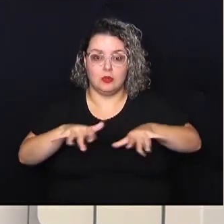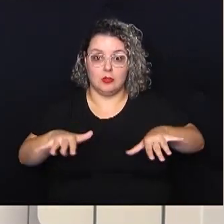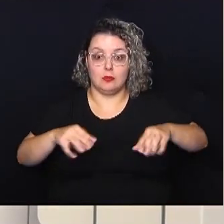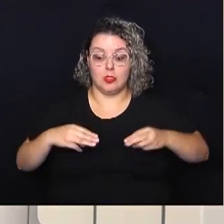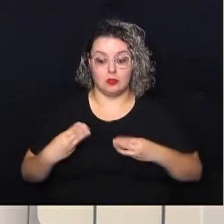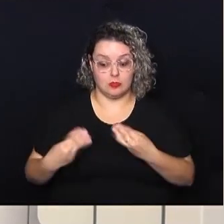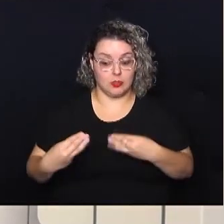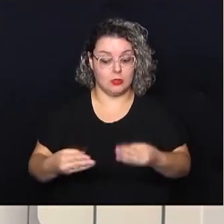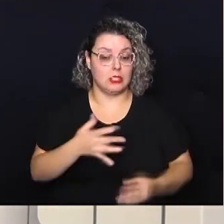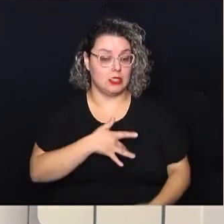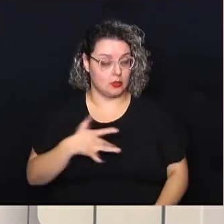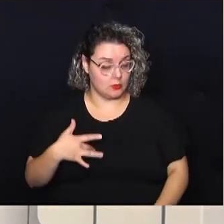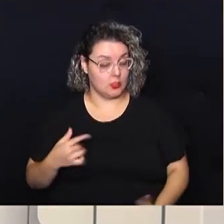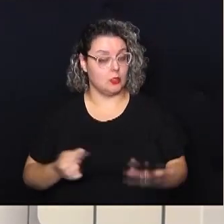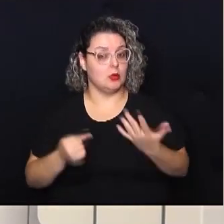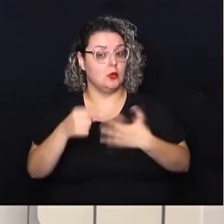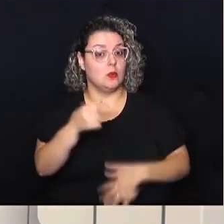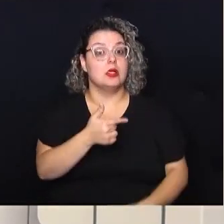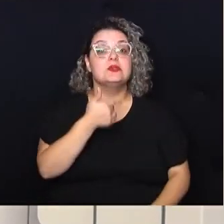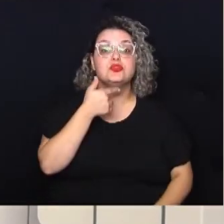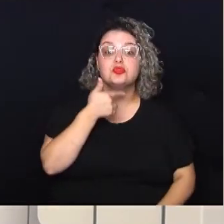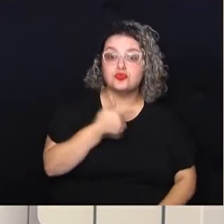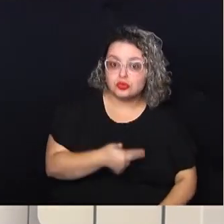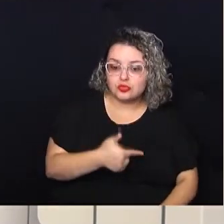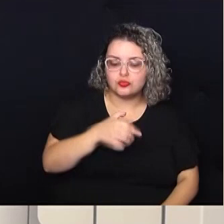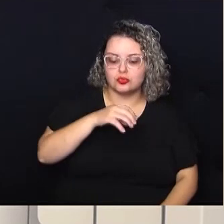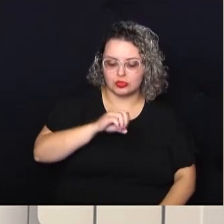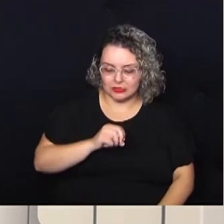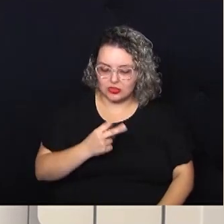Saúde aponta que